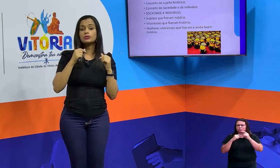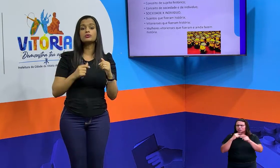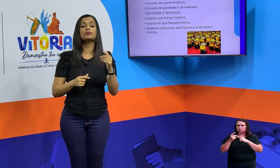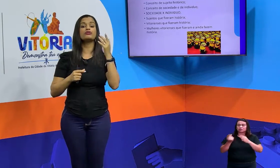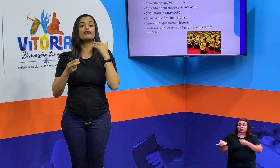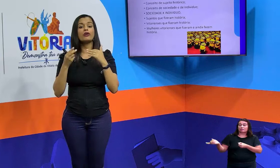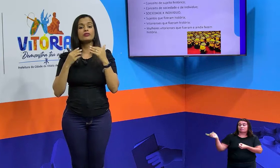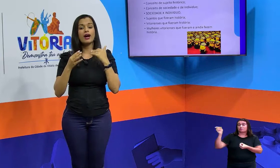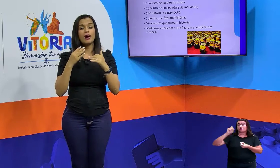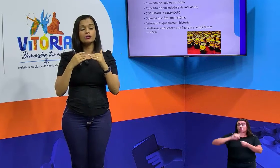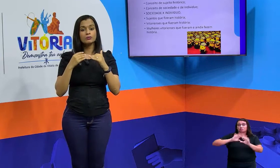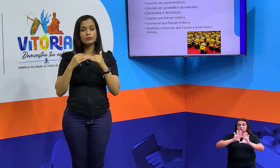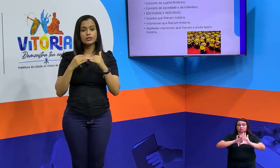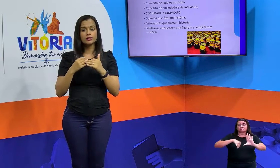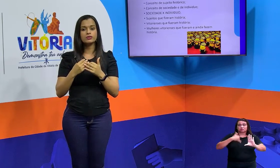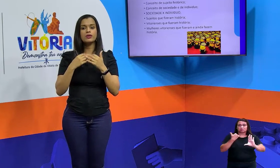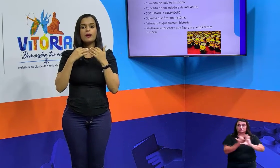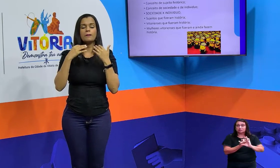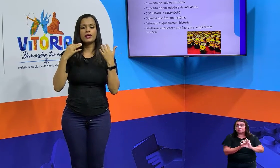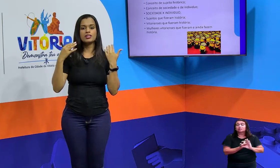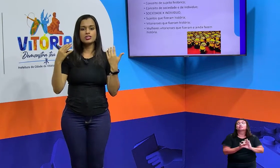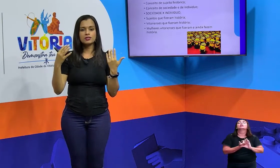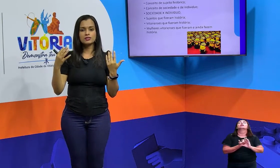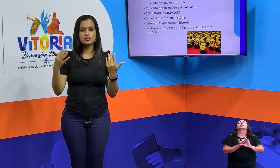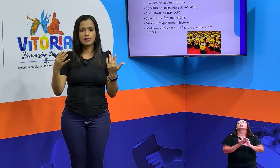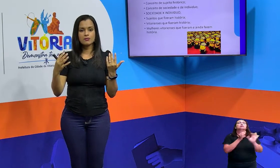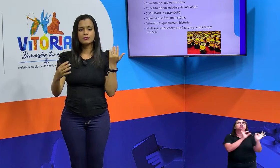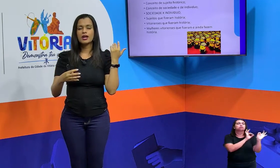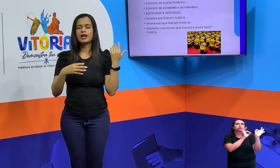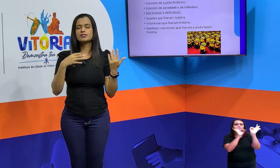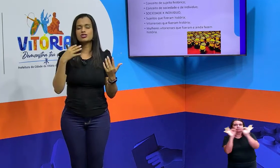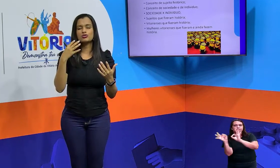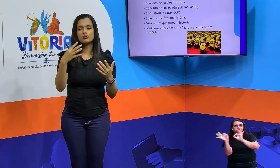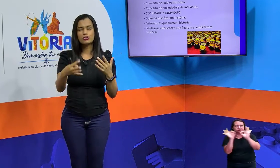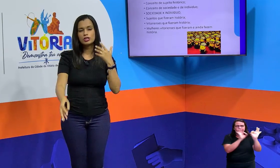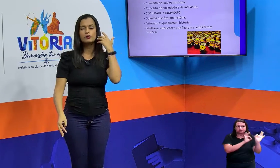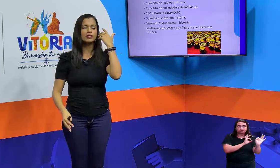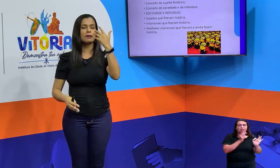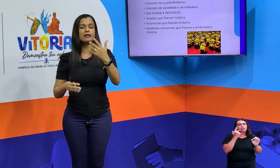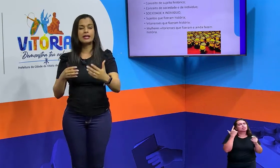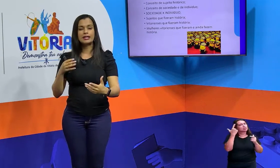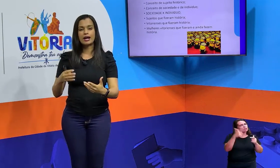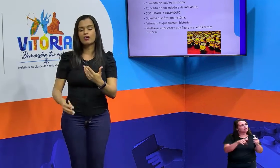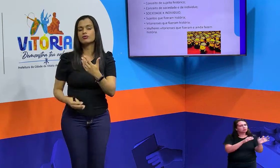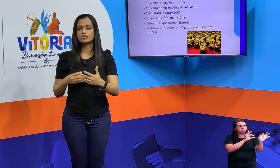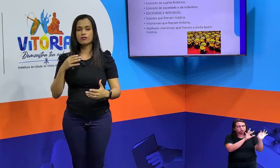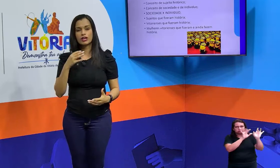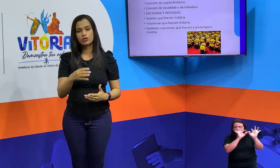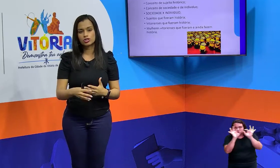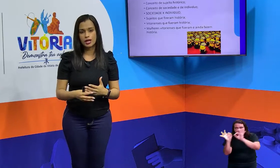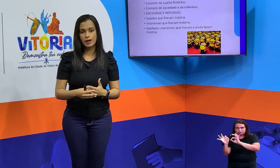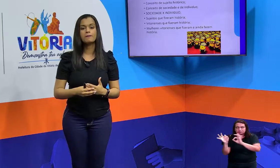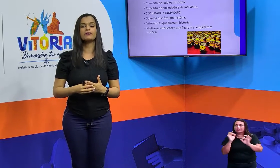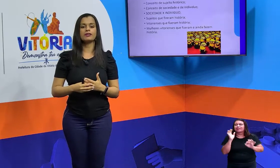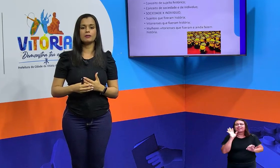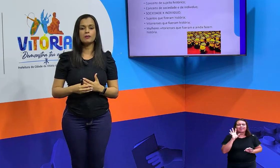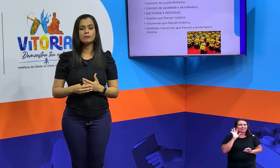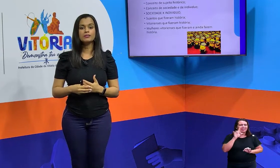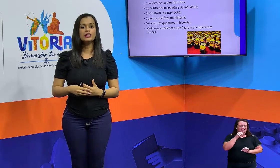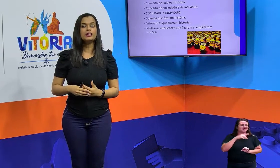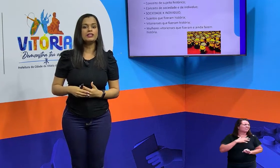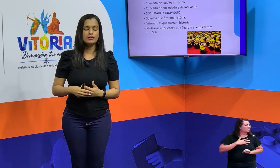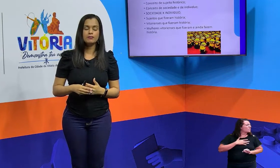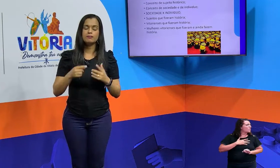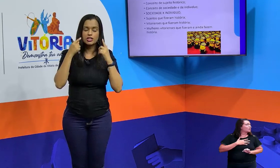canal do YouTube, volta a aula um pouquinho, preste atenção, assiste o vídeo, porque tá bem legal, você vai gostar, tá